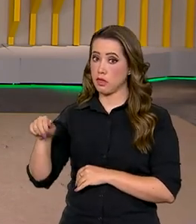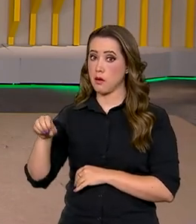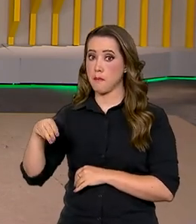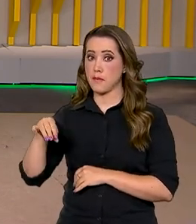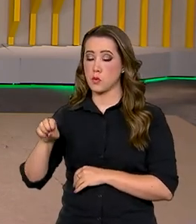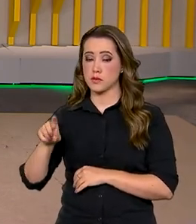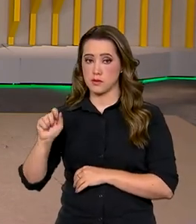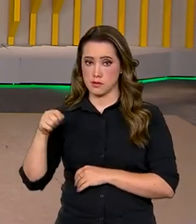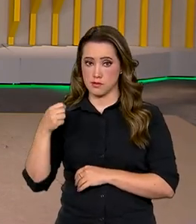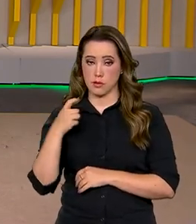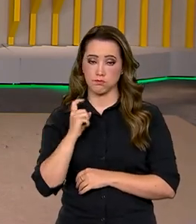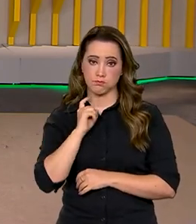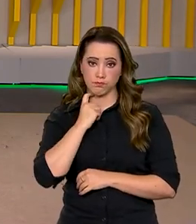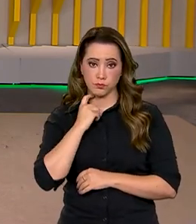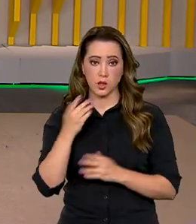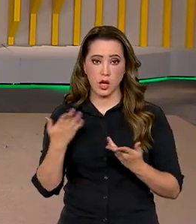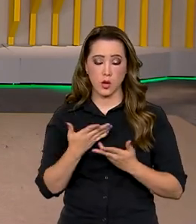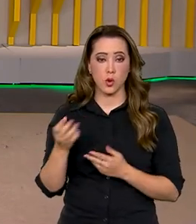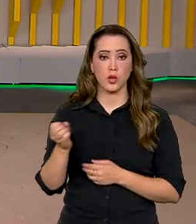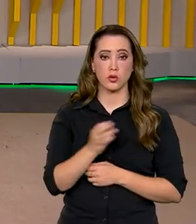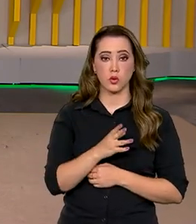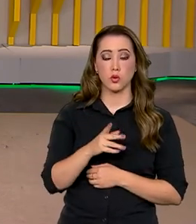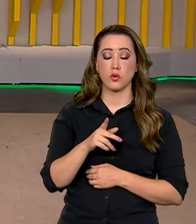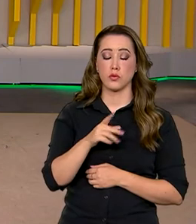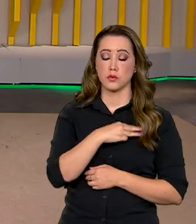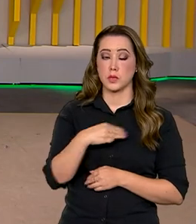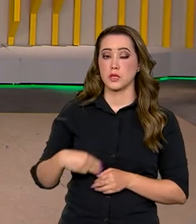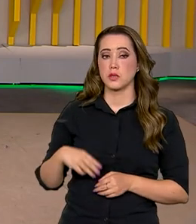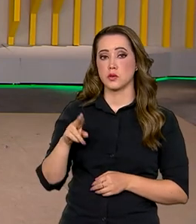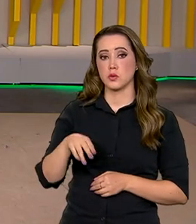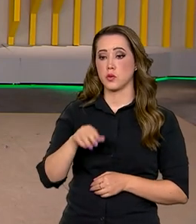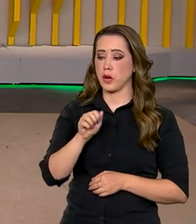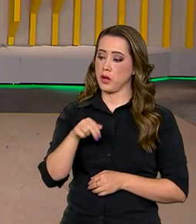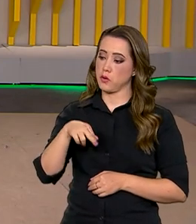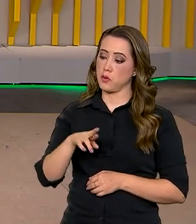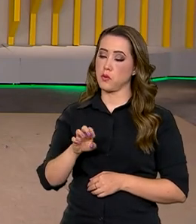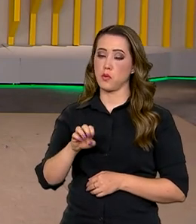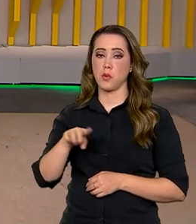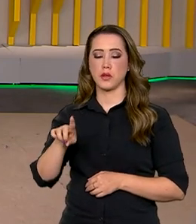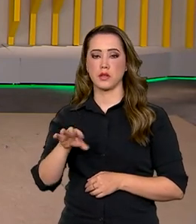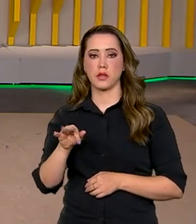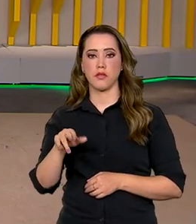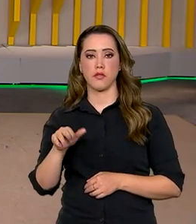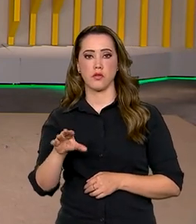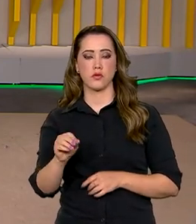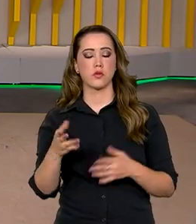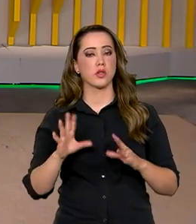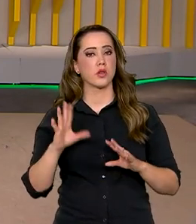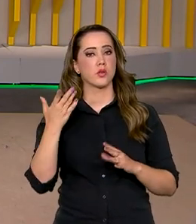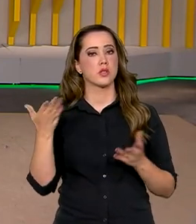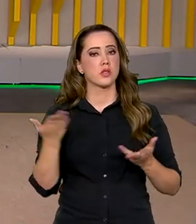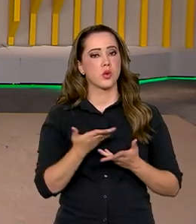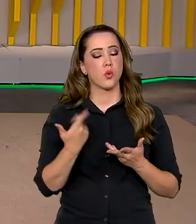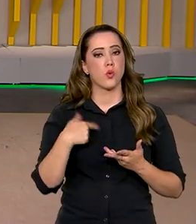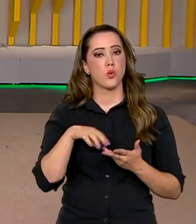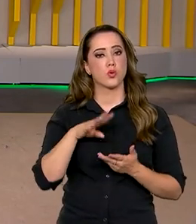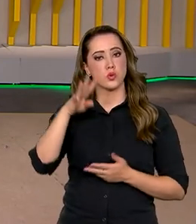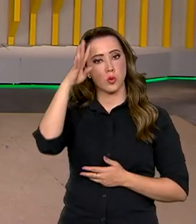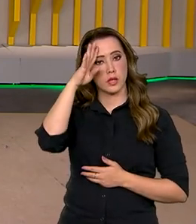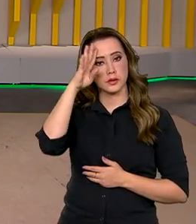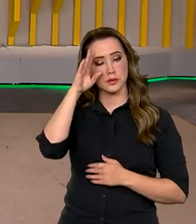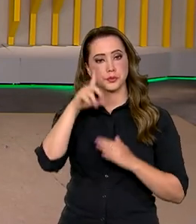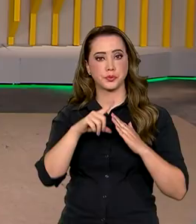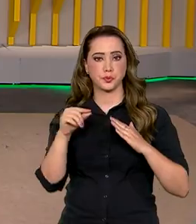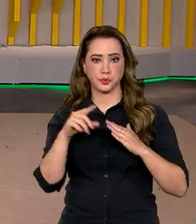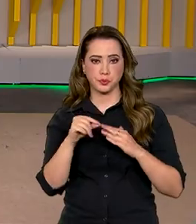agora será comandado por André Fufuca. A posse deles aconteceu em uma reunião fechada na manhã desta quarta-feira, no